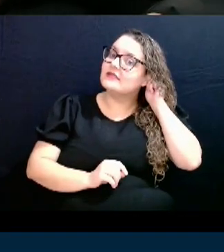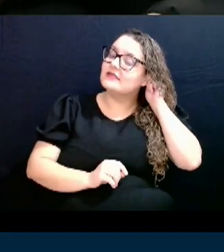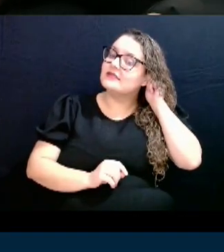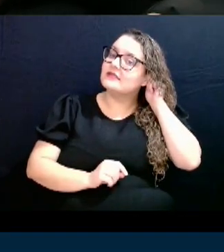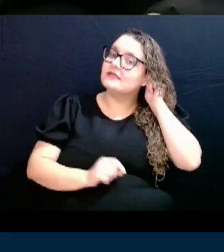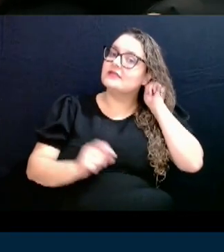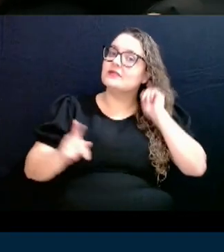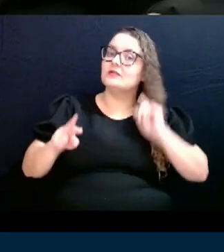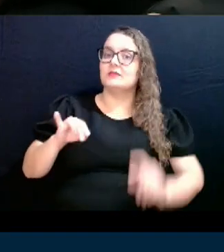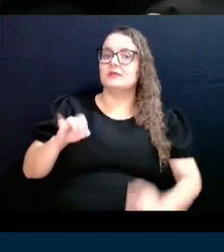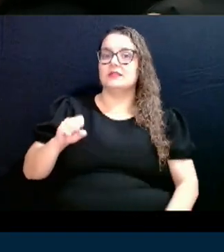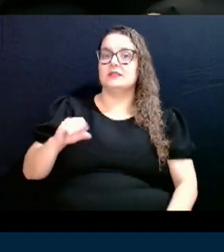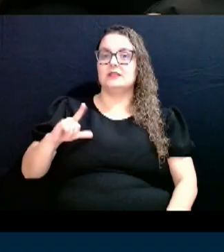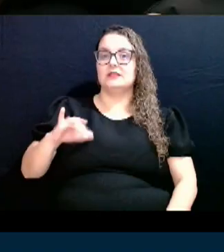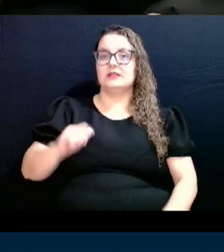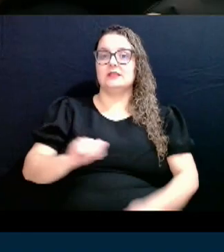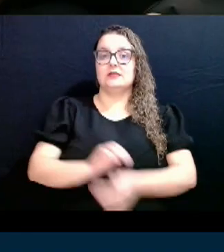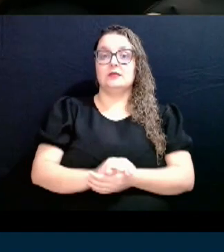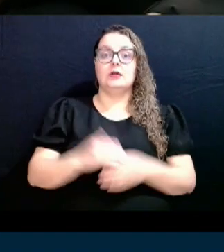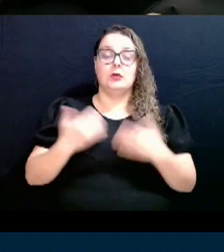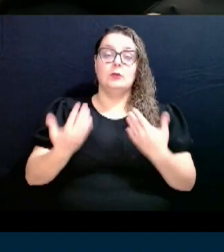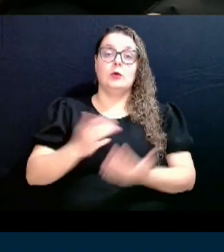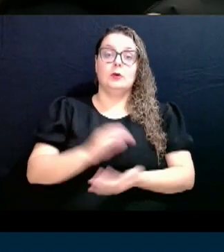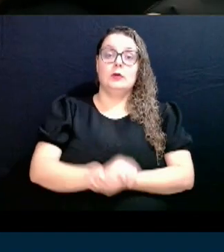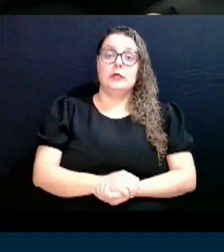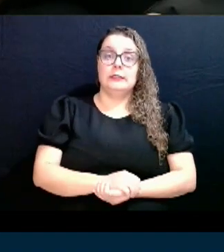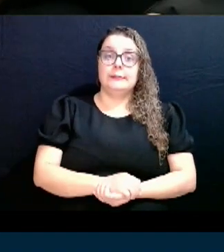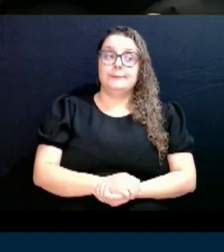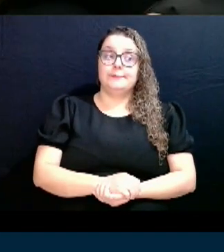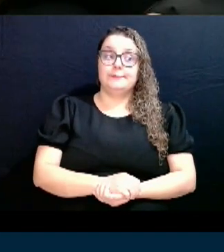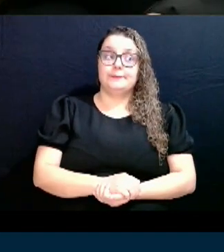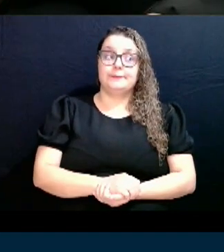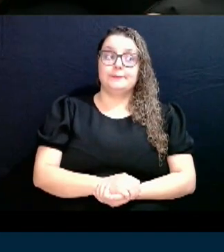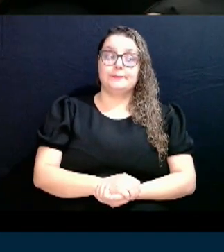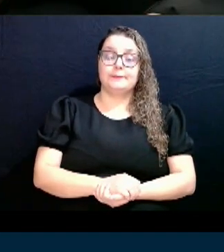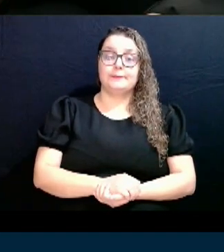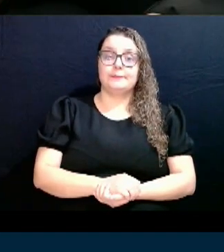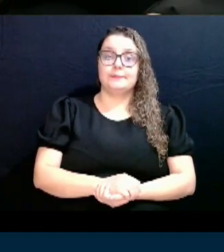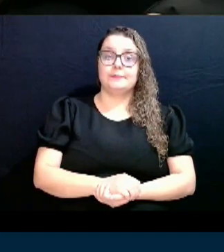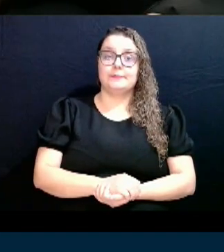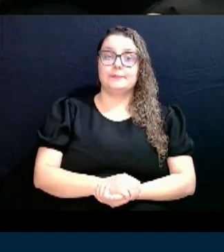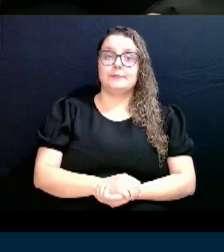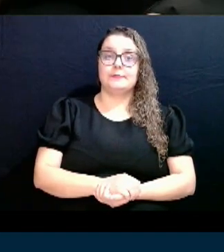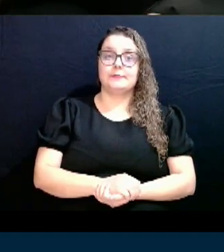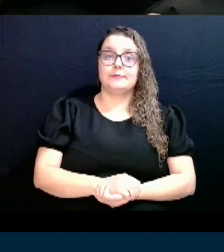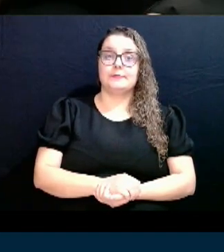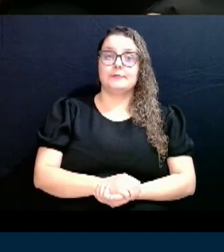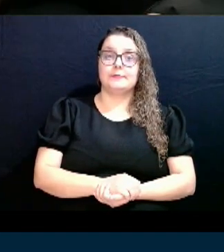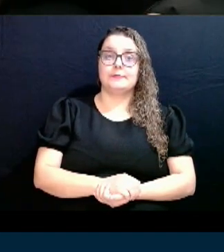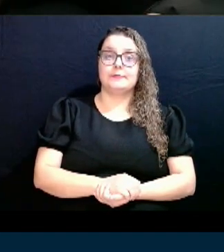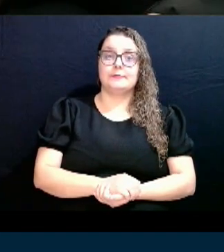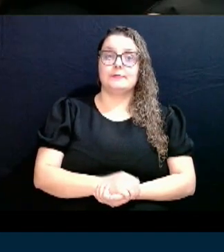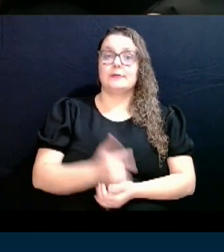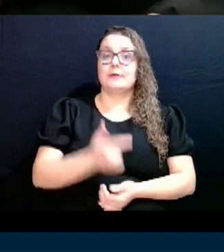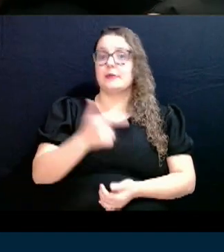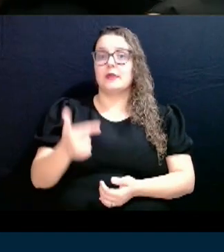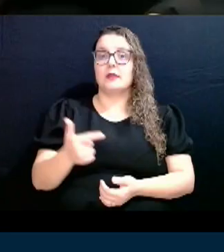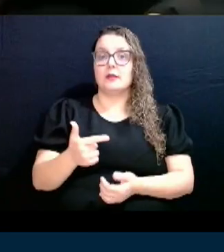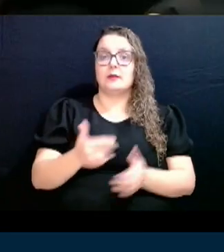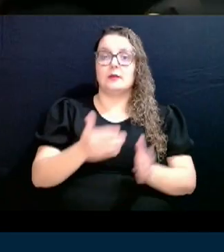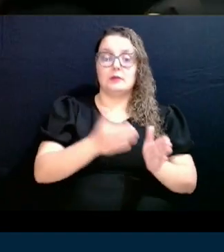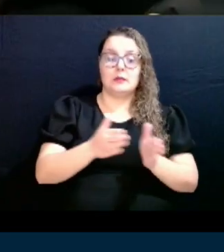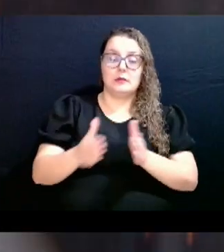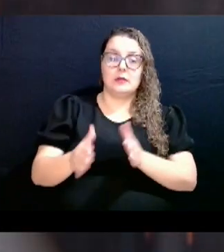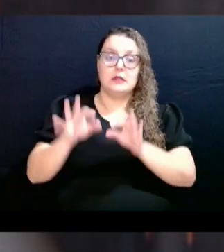pergunta? Bom, não temos aí uma sequência, né? A nossa